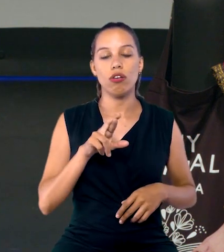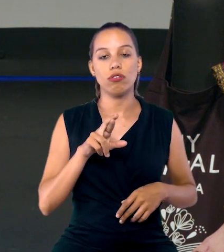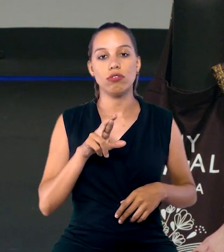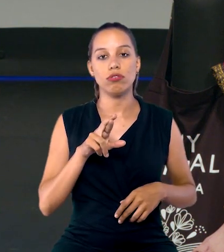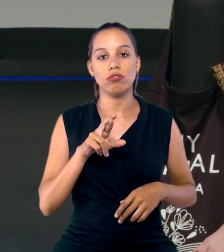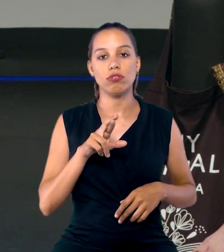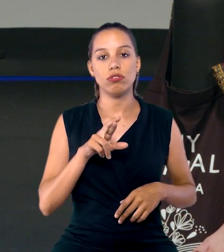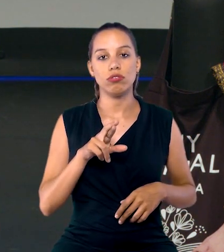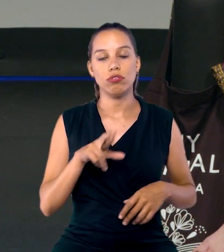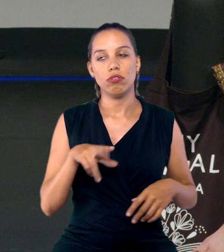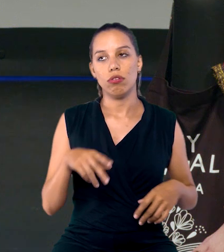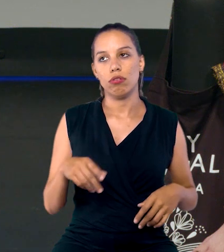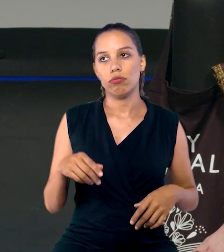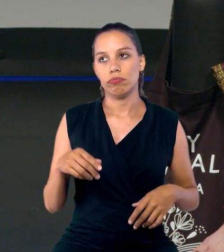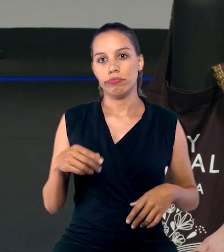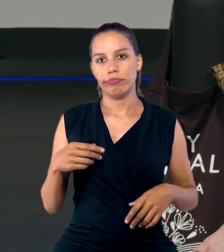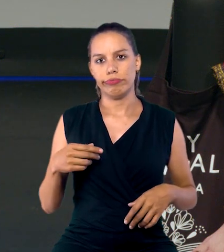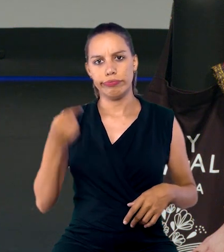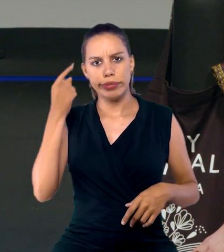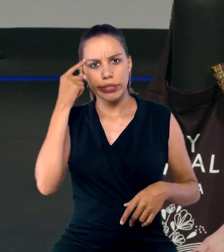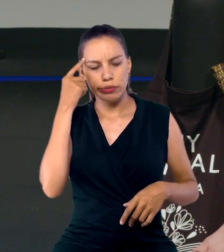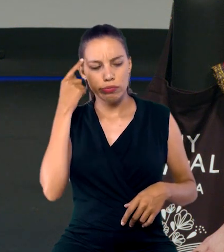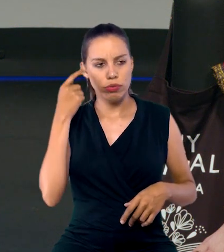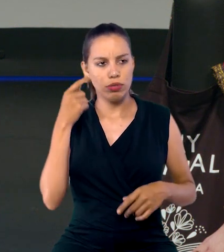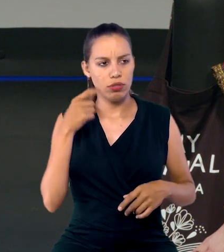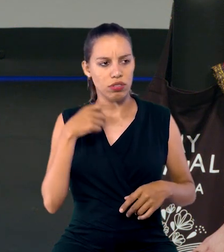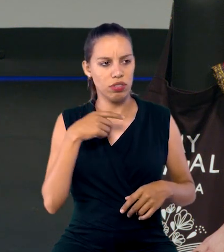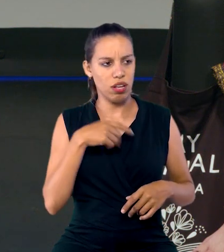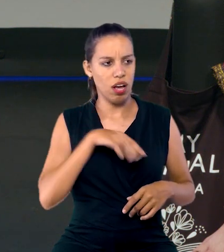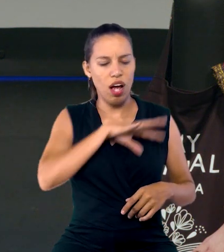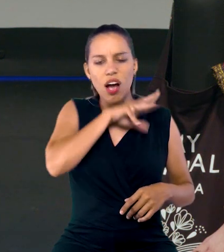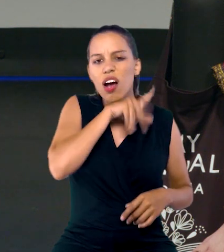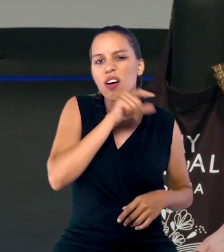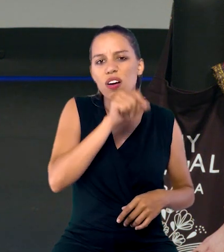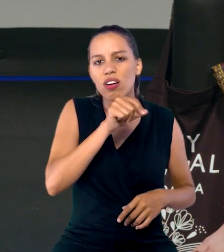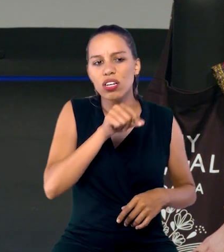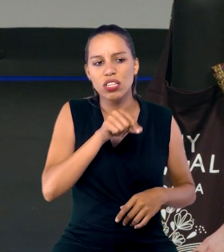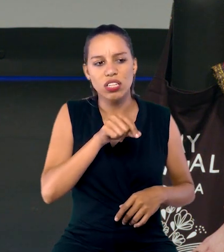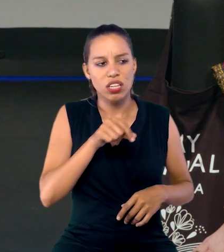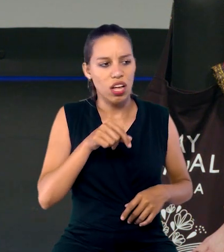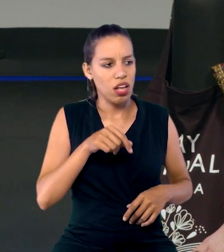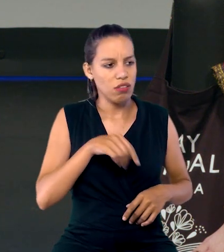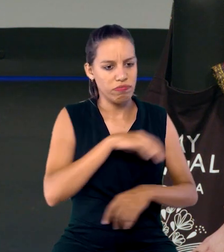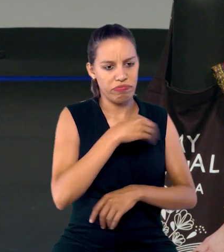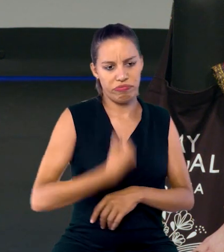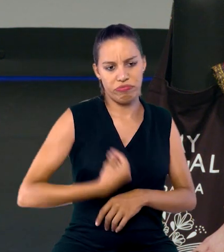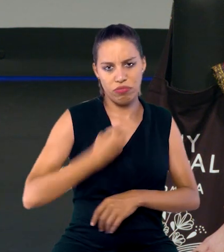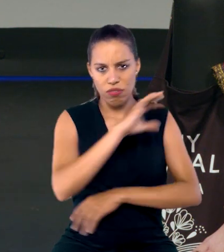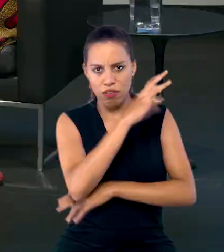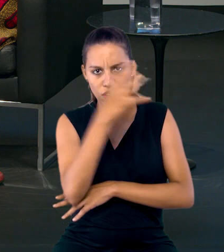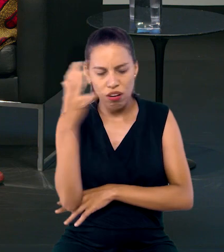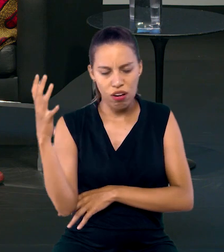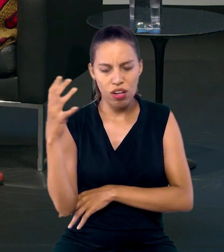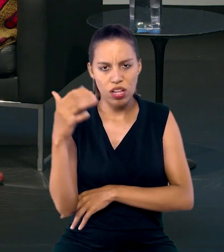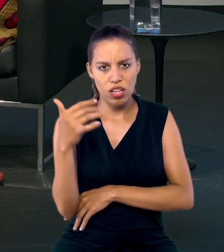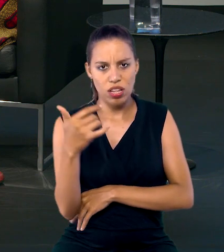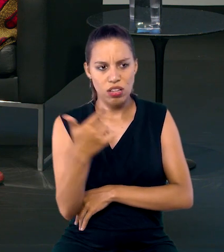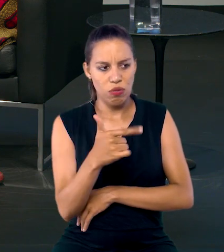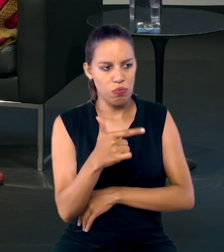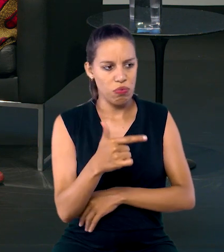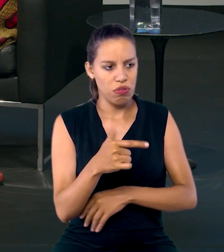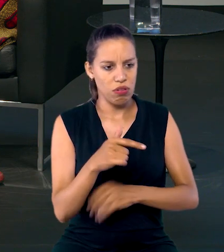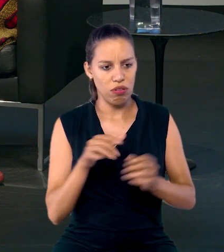e o selvagem é o animal, a natureza, né? Então, acho que olhar para esses binarismos de humano e de animal, né,